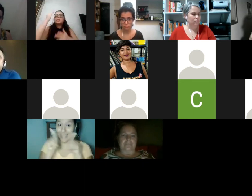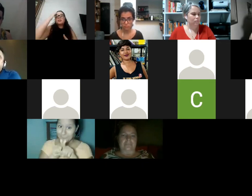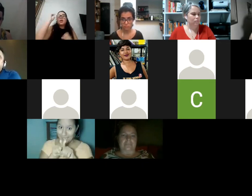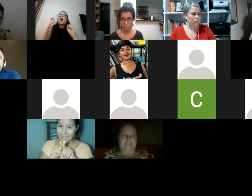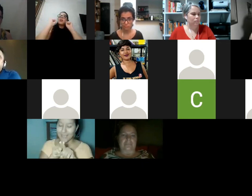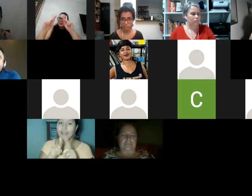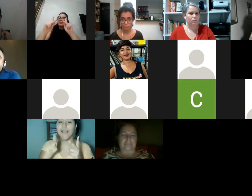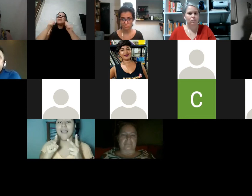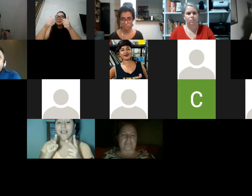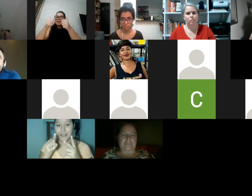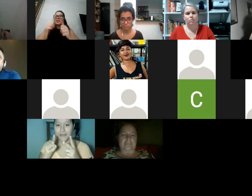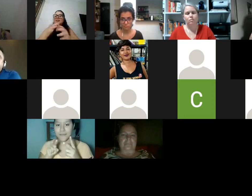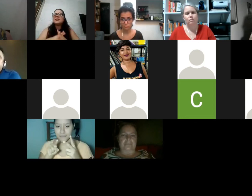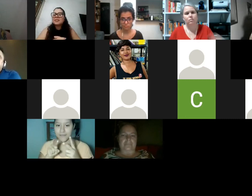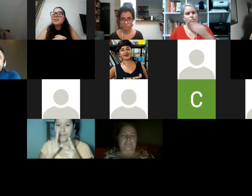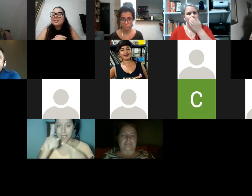ok